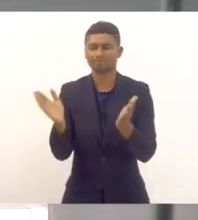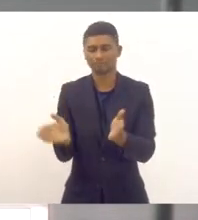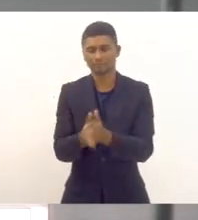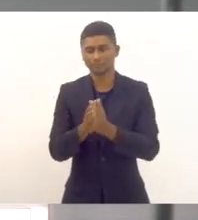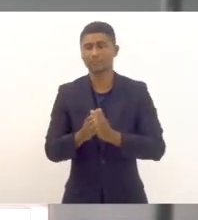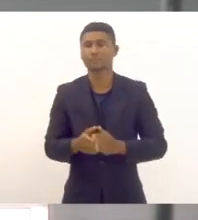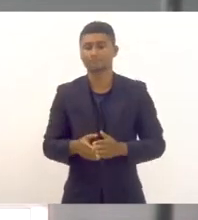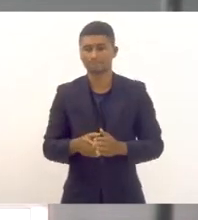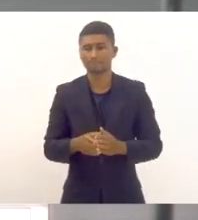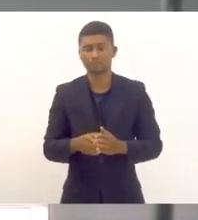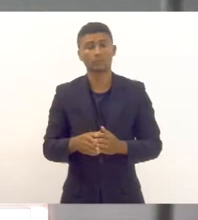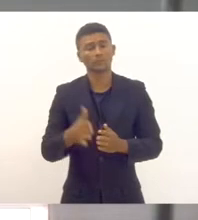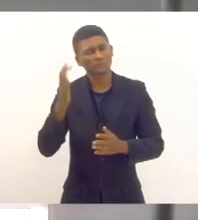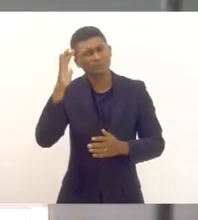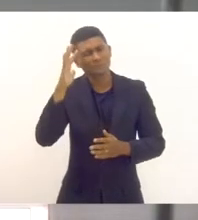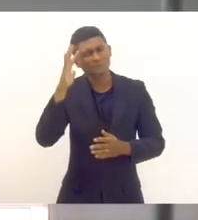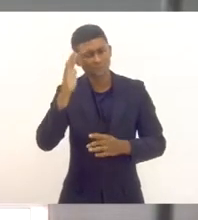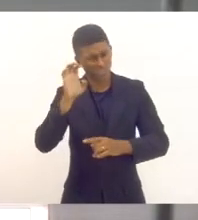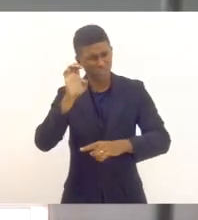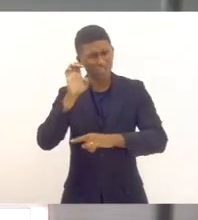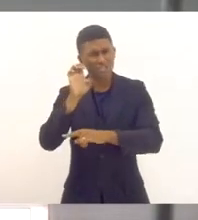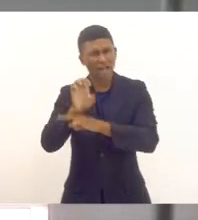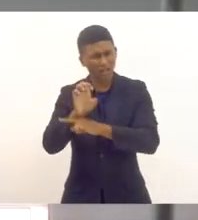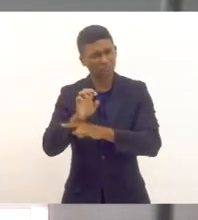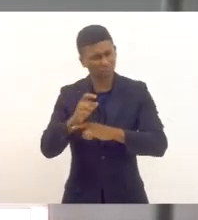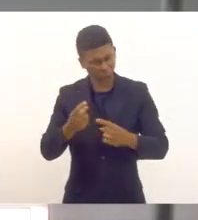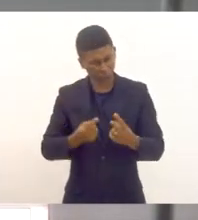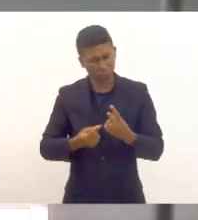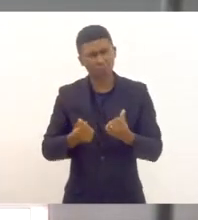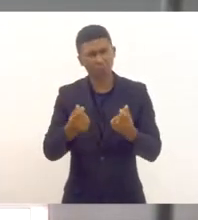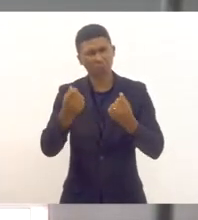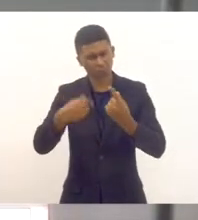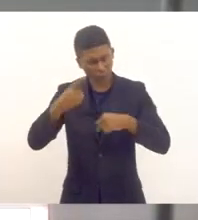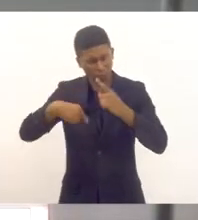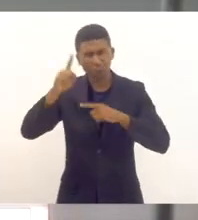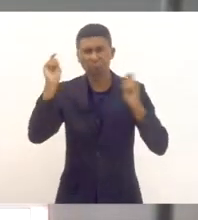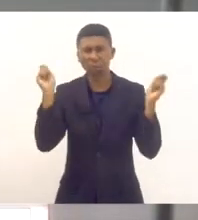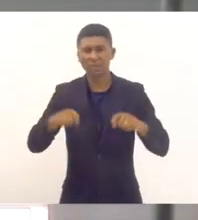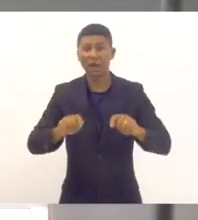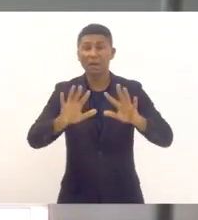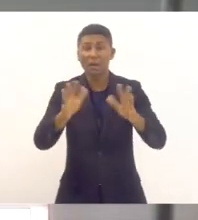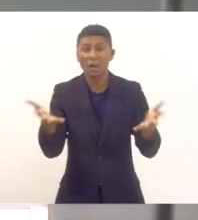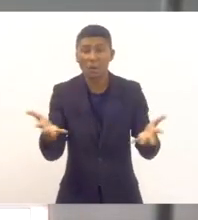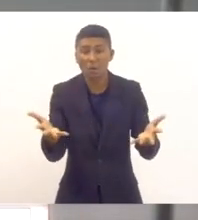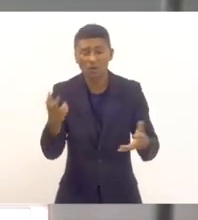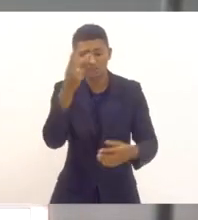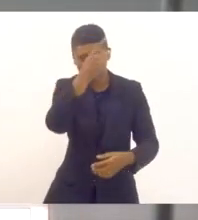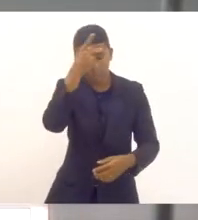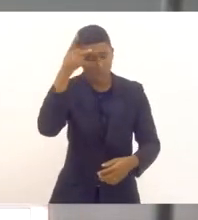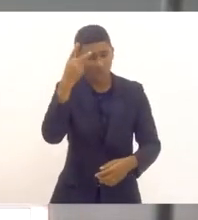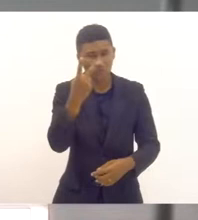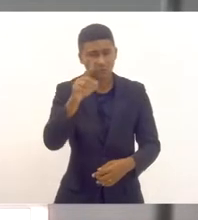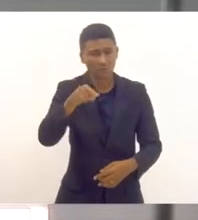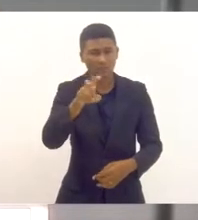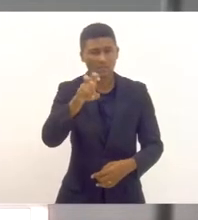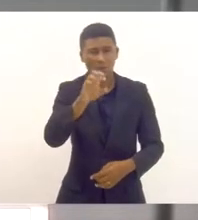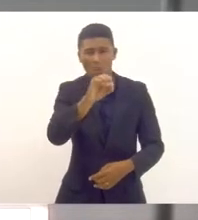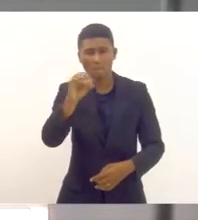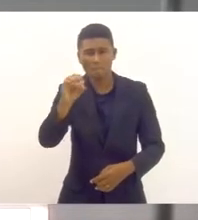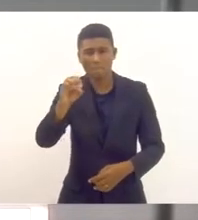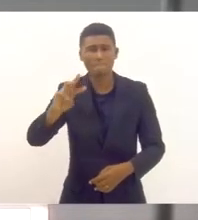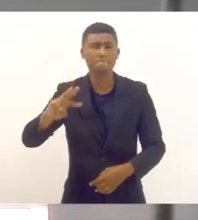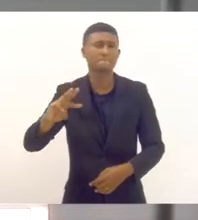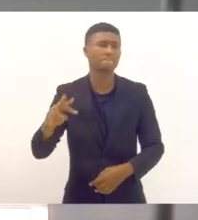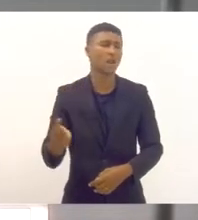Um estado que era para ser um estado milionário, 2,5 milhões nos últimos anos, né, principalmente por causa de